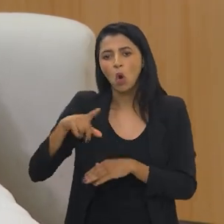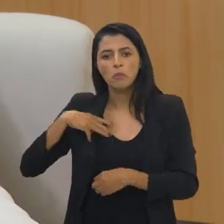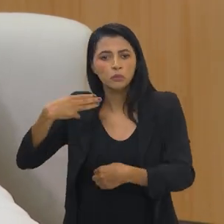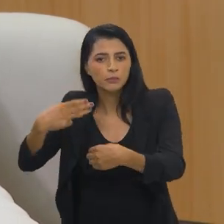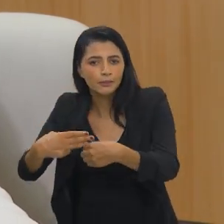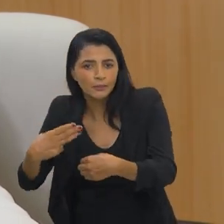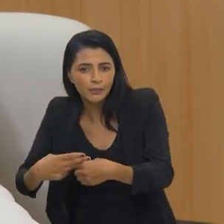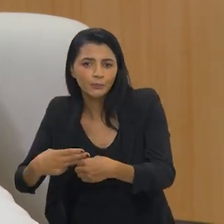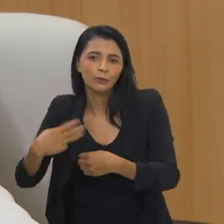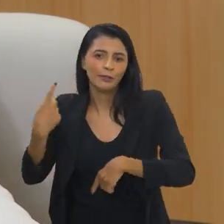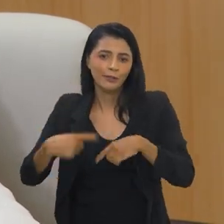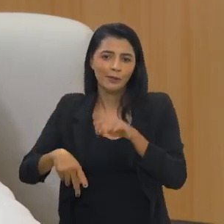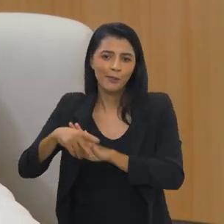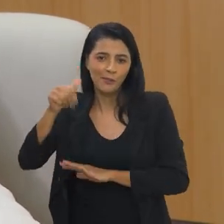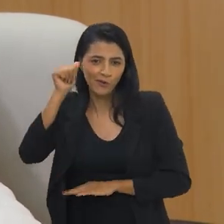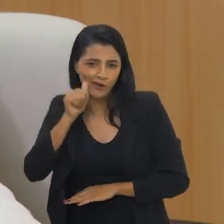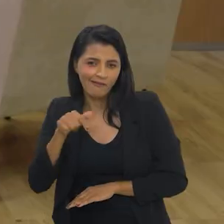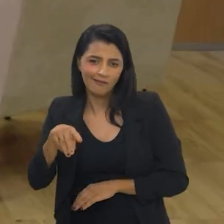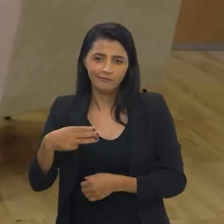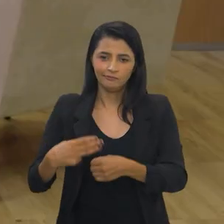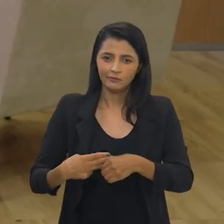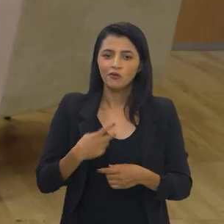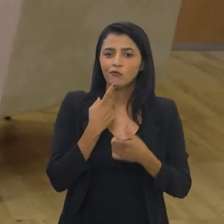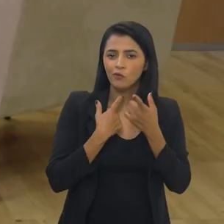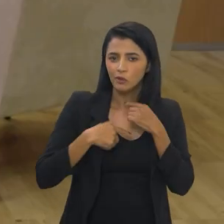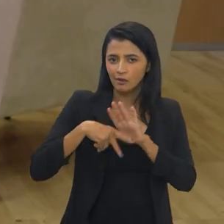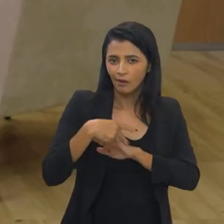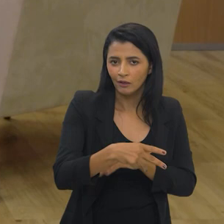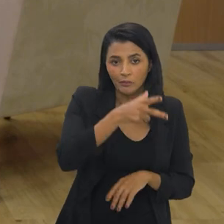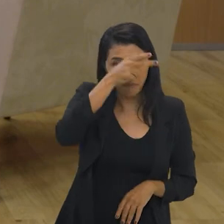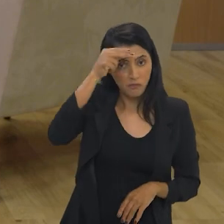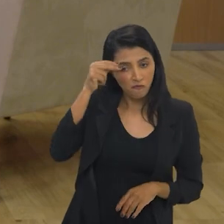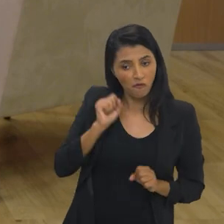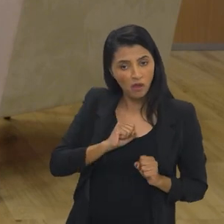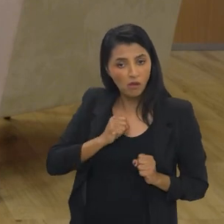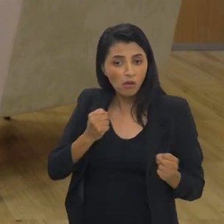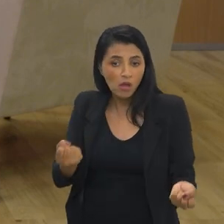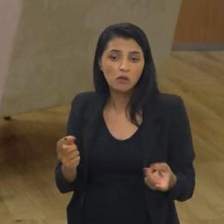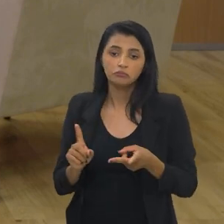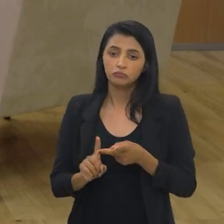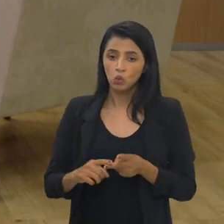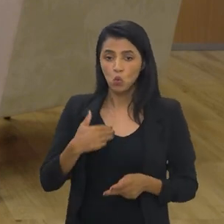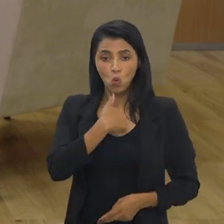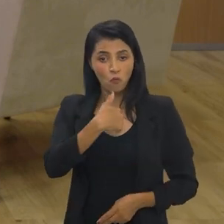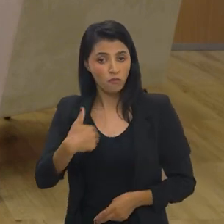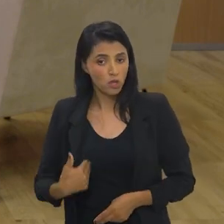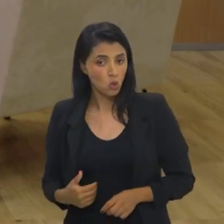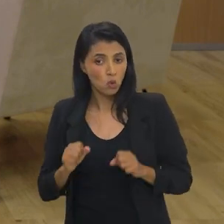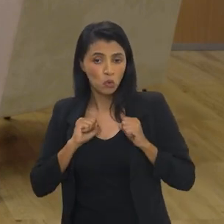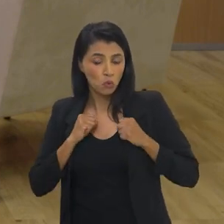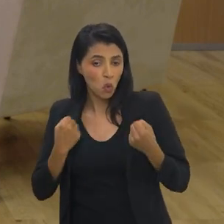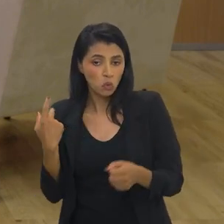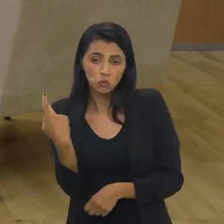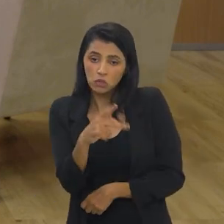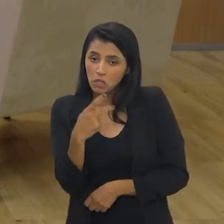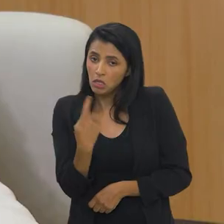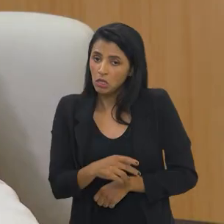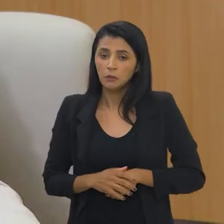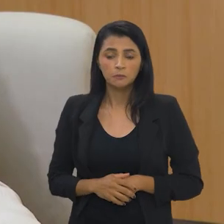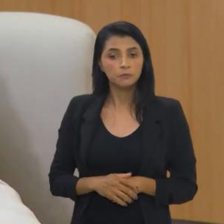para as mulheres no município precisa ter a vontade política do prefeito a vontade política do governador